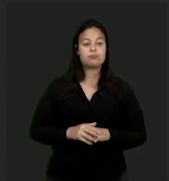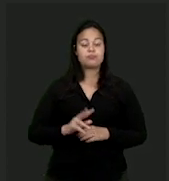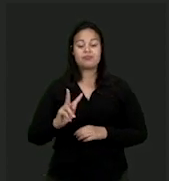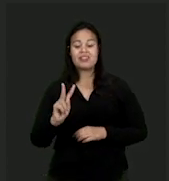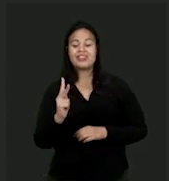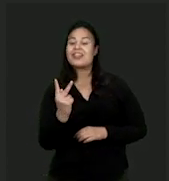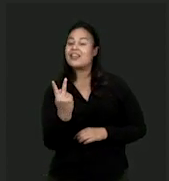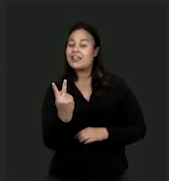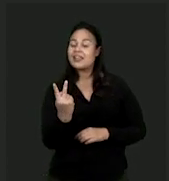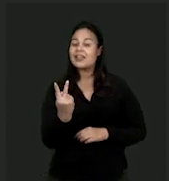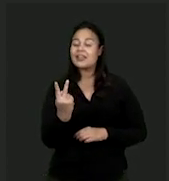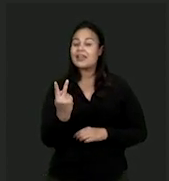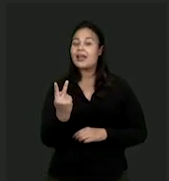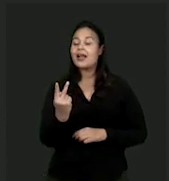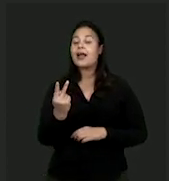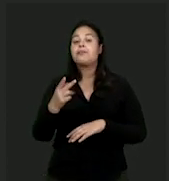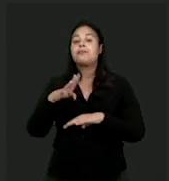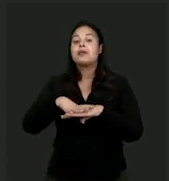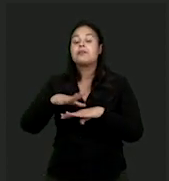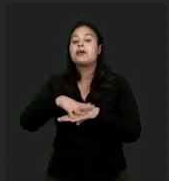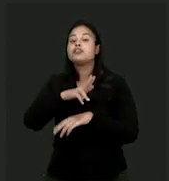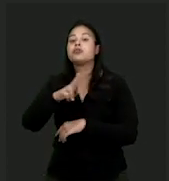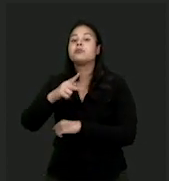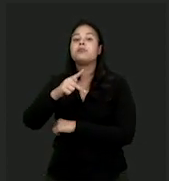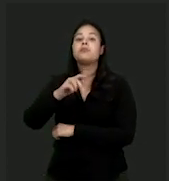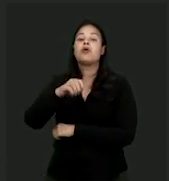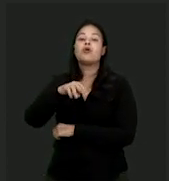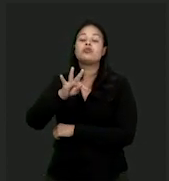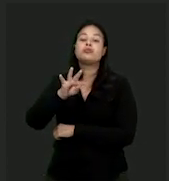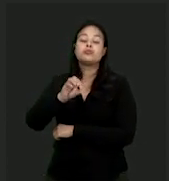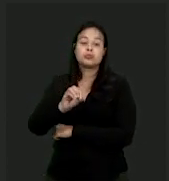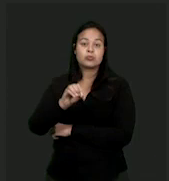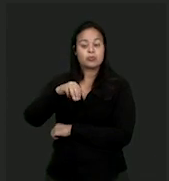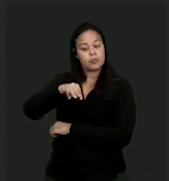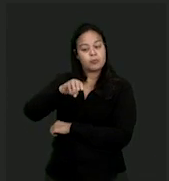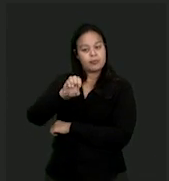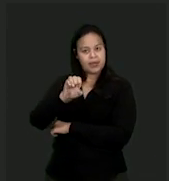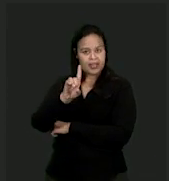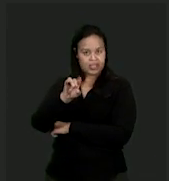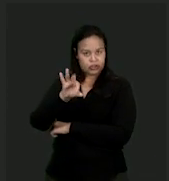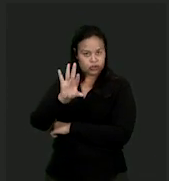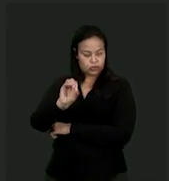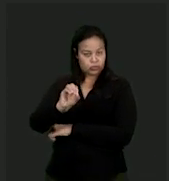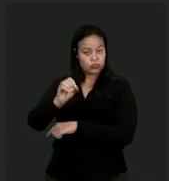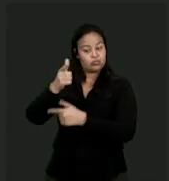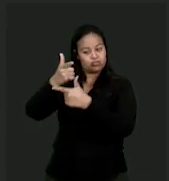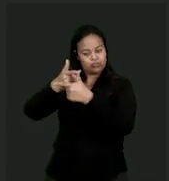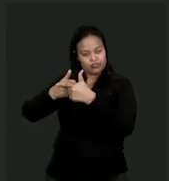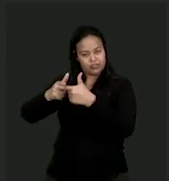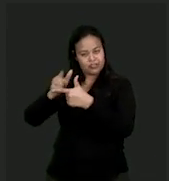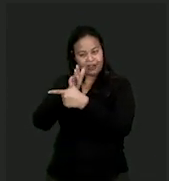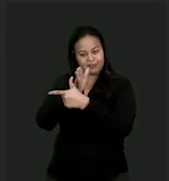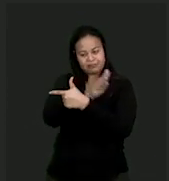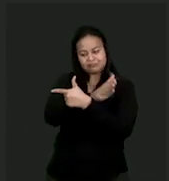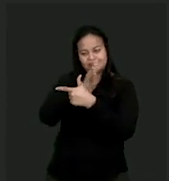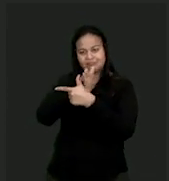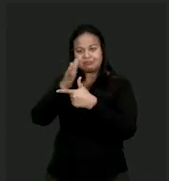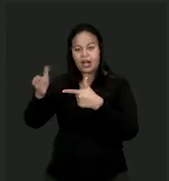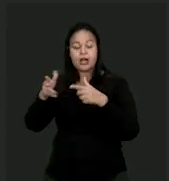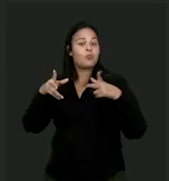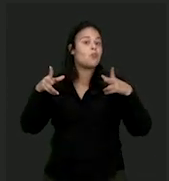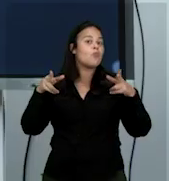é ponto médio de BC. Então, de novo, ele está falando que o H aqui está dividindo em duas partes iguais,